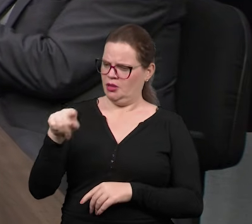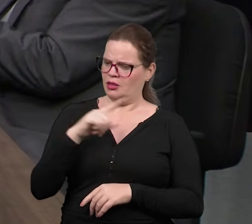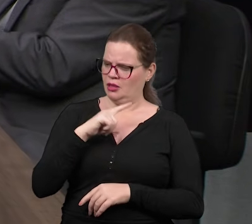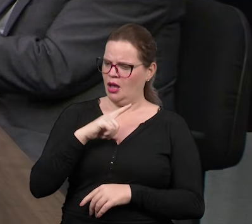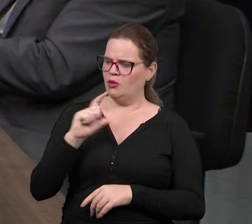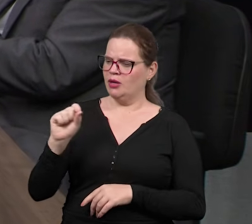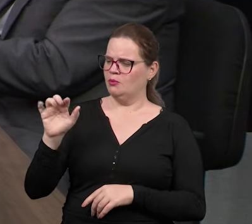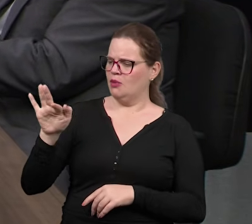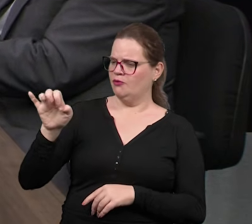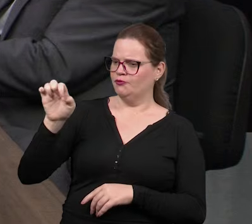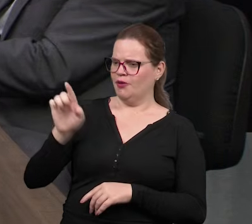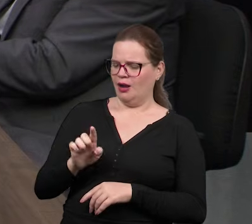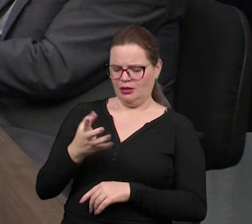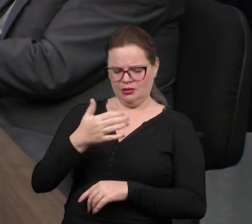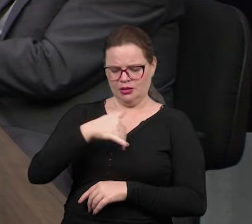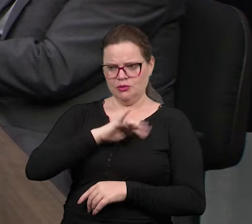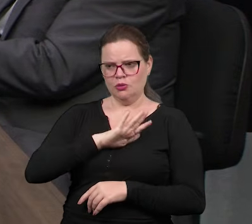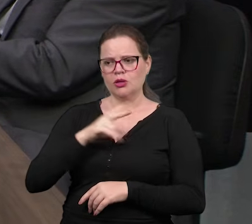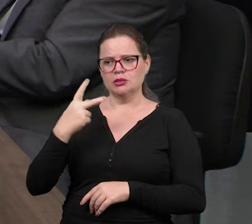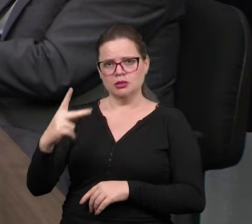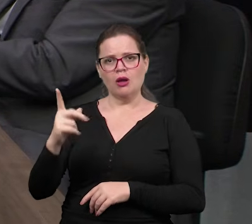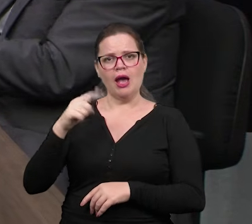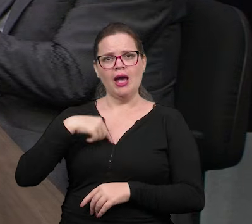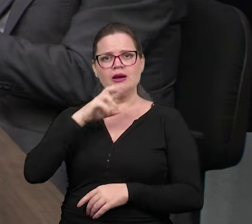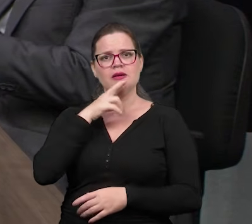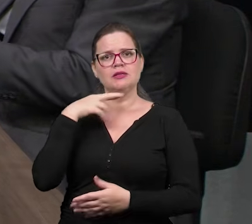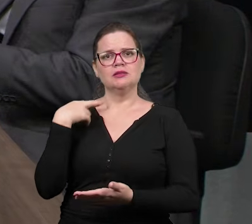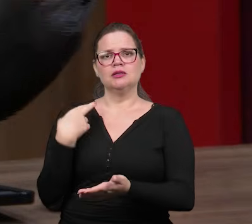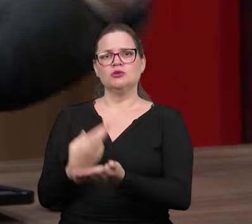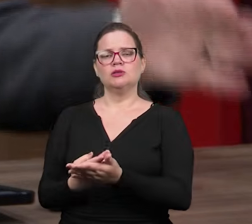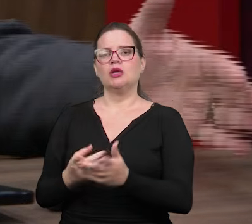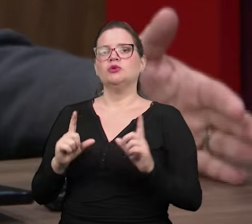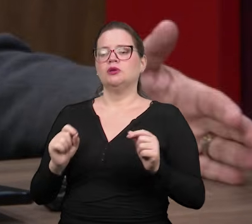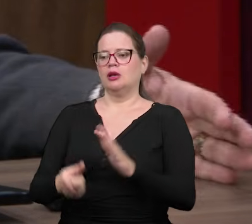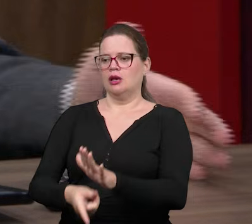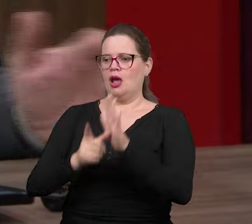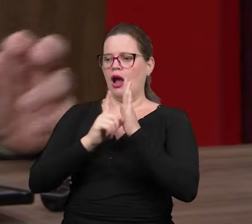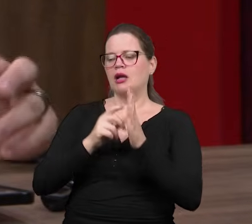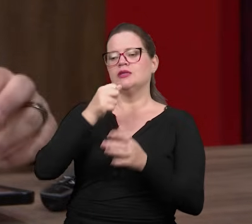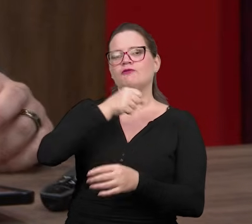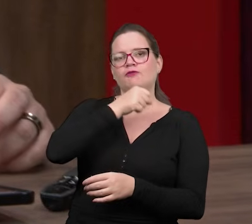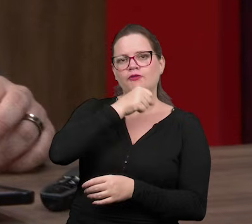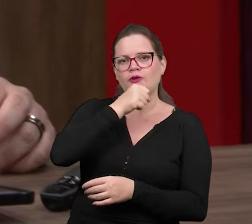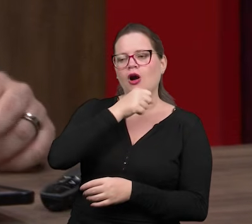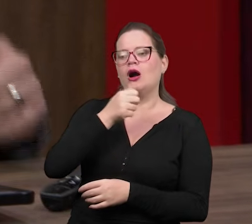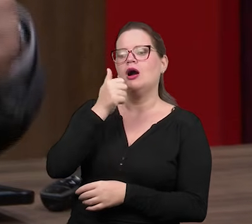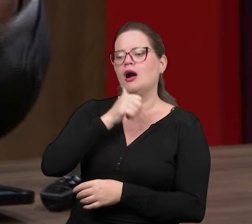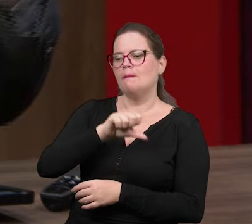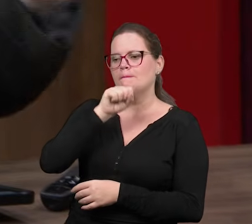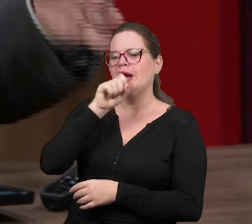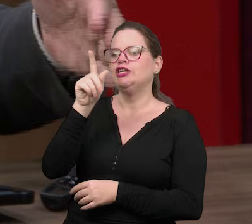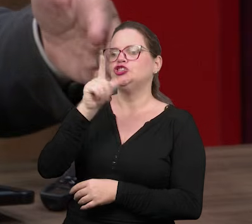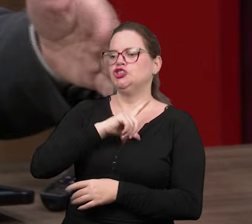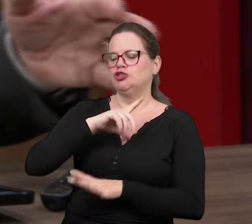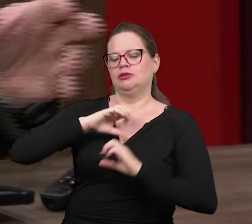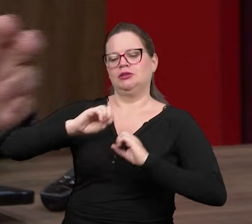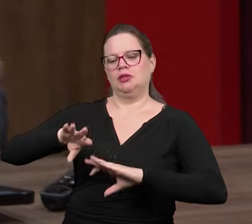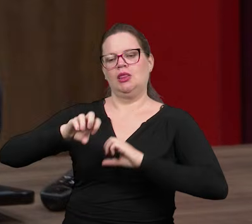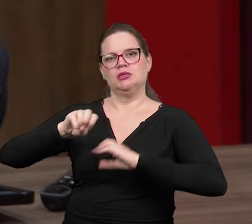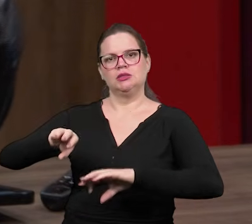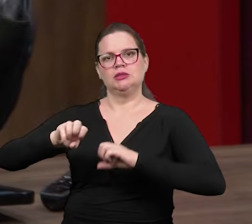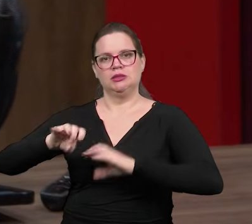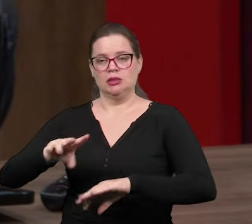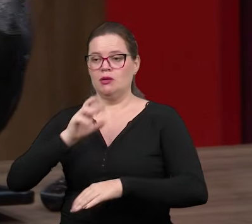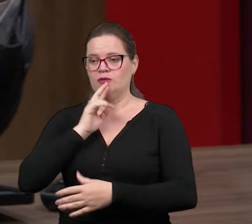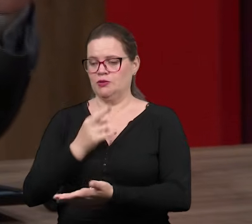você, que nós já vemos aqui que é um resultado da herança. Habitou na sua avó Lóide, habitou na sua mãe Eunice e habita agora em ti. Mas